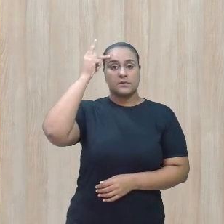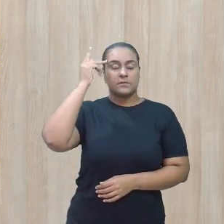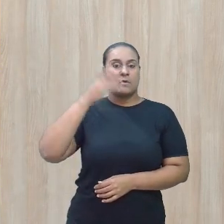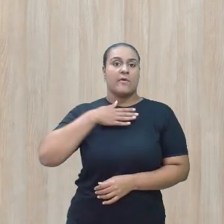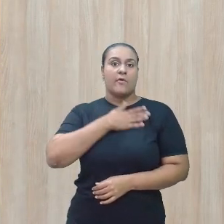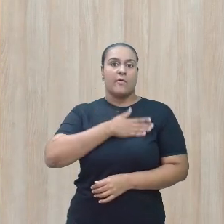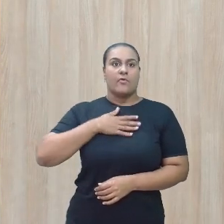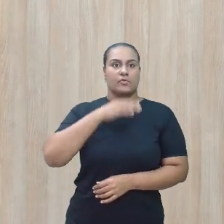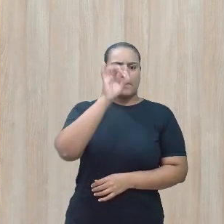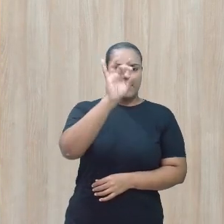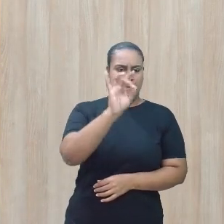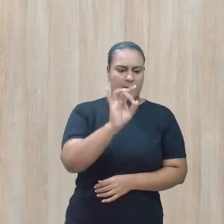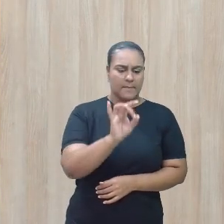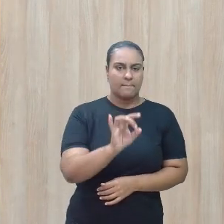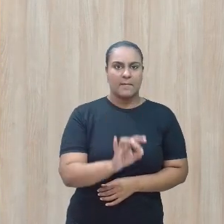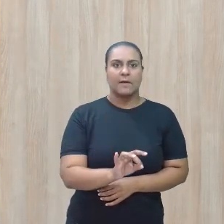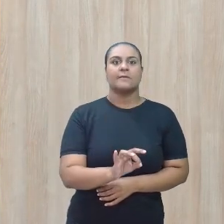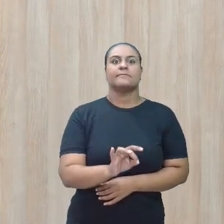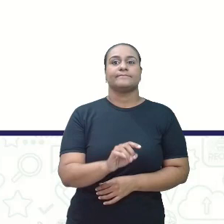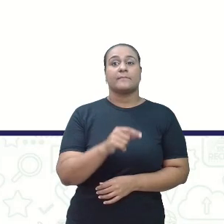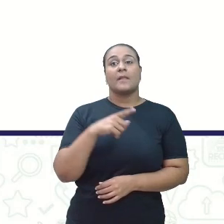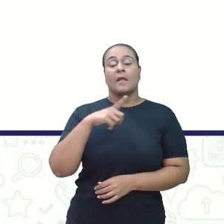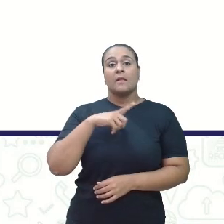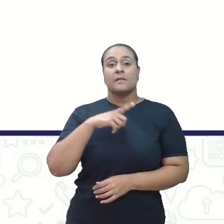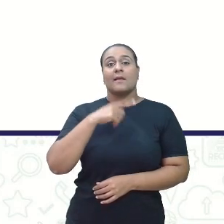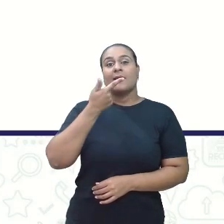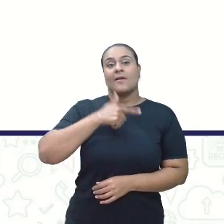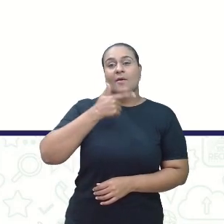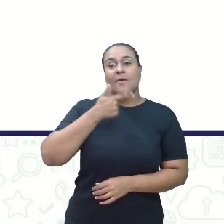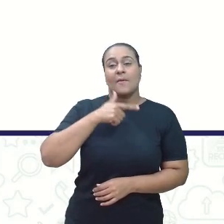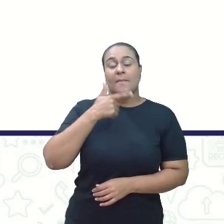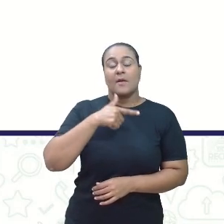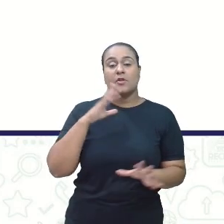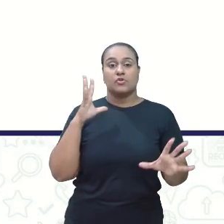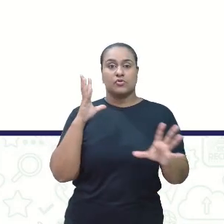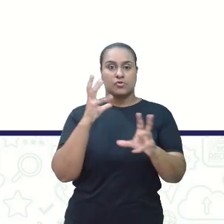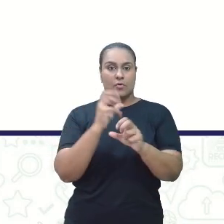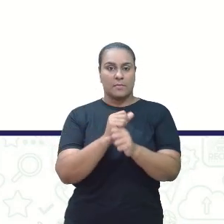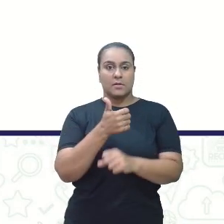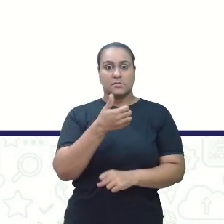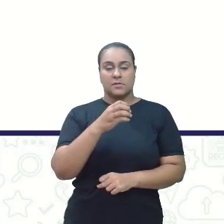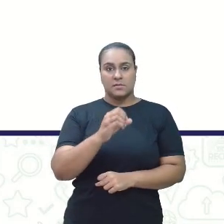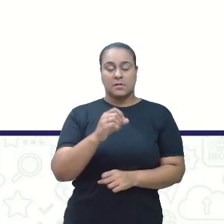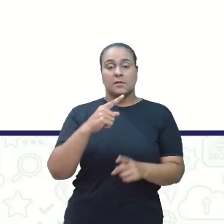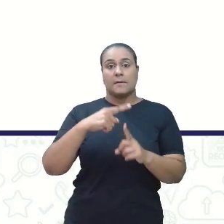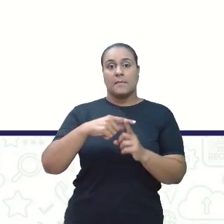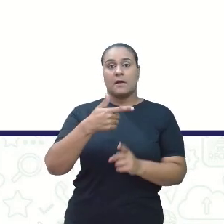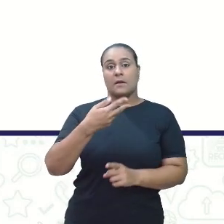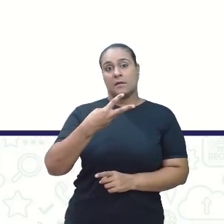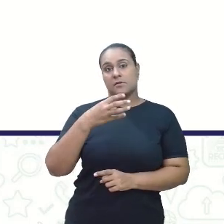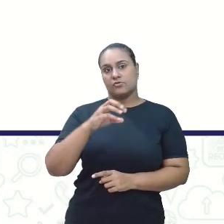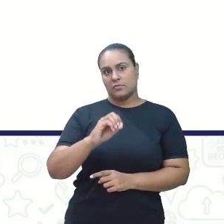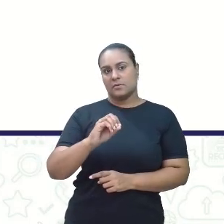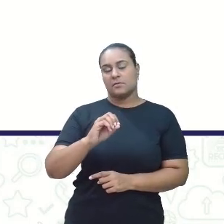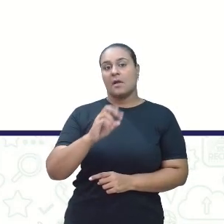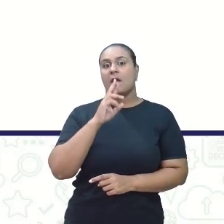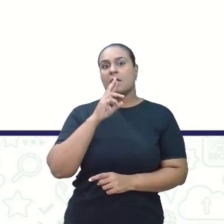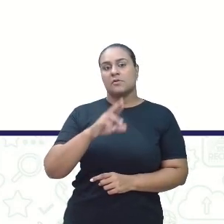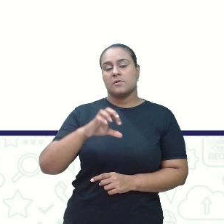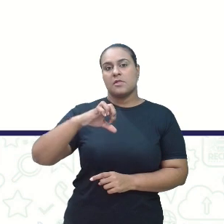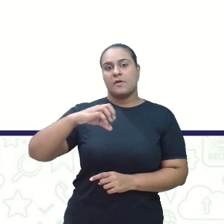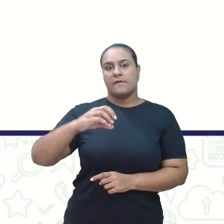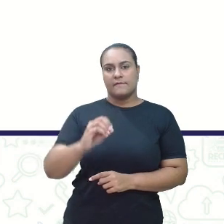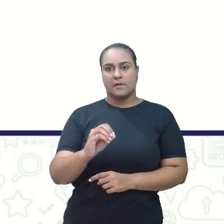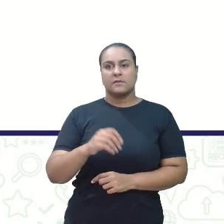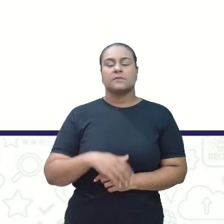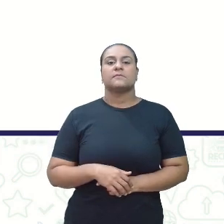gostam de cada um dos gêneros. A gente tem aqui comédia, então eu fiz o somatório do 60 mais o 30 deu 90. Estou fazendo o somatório